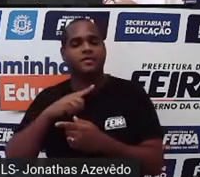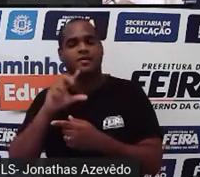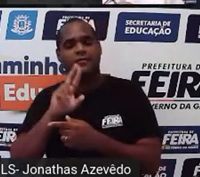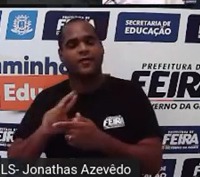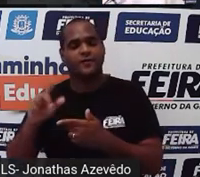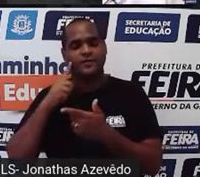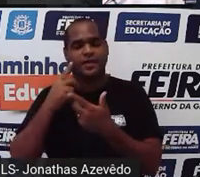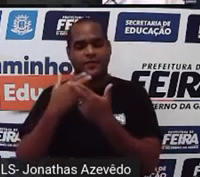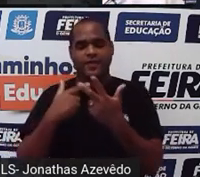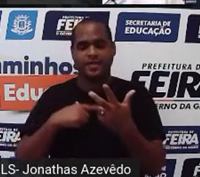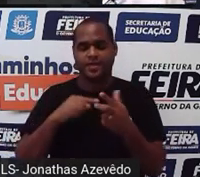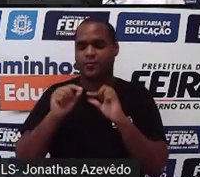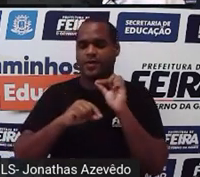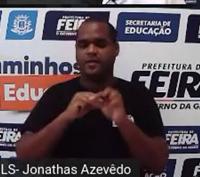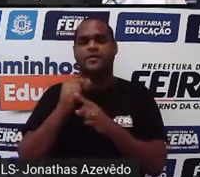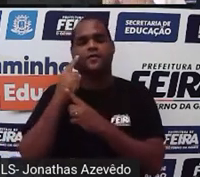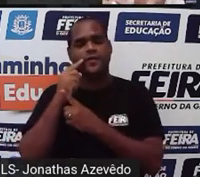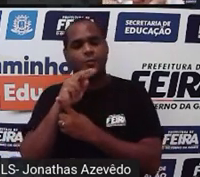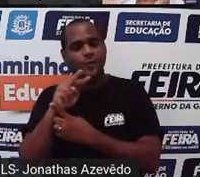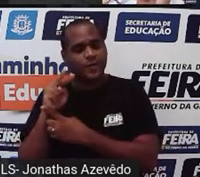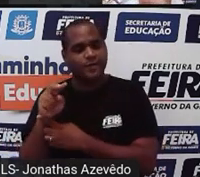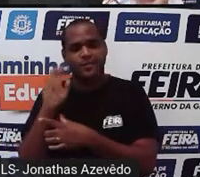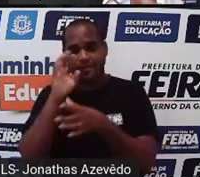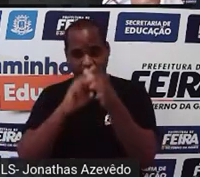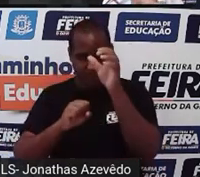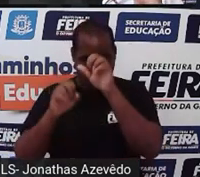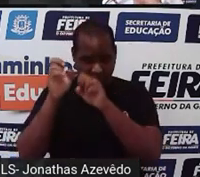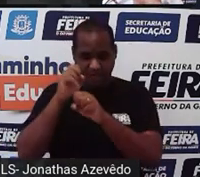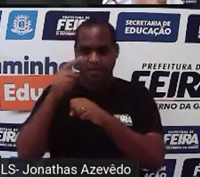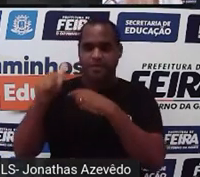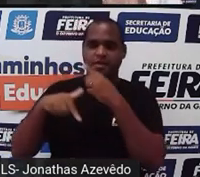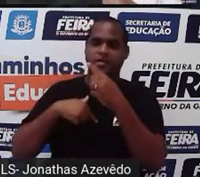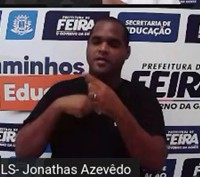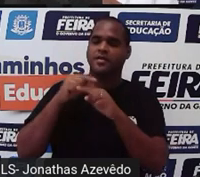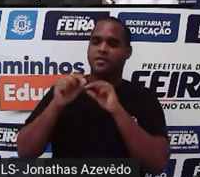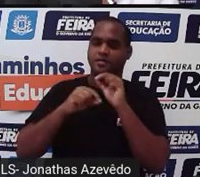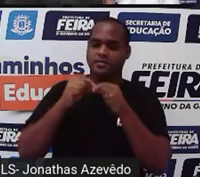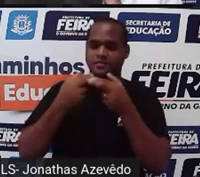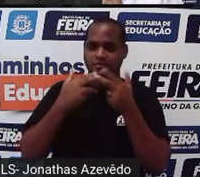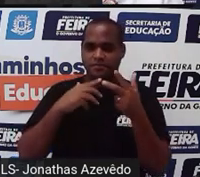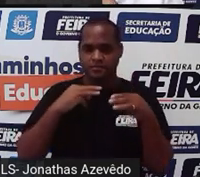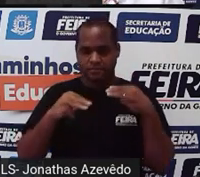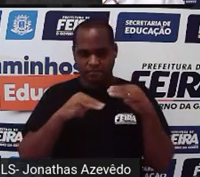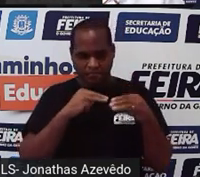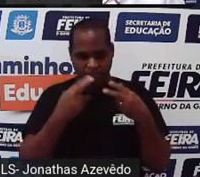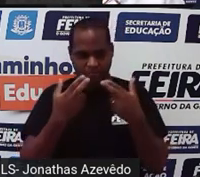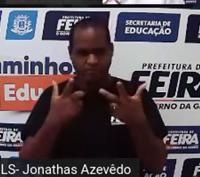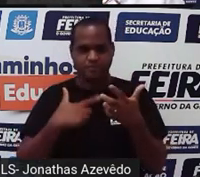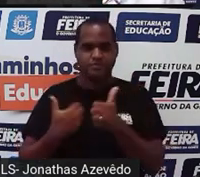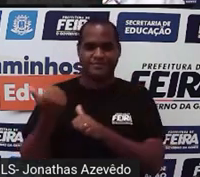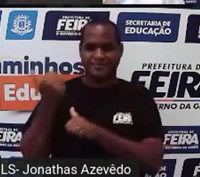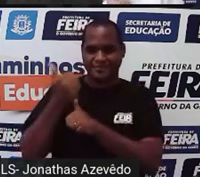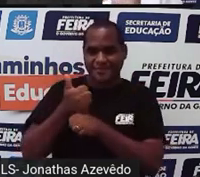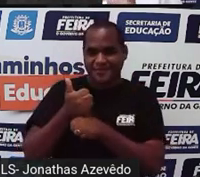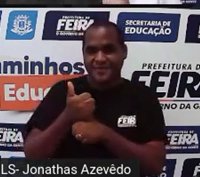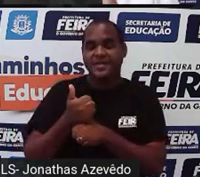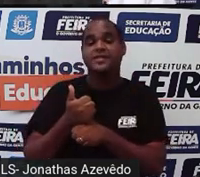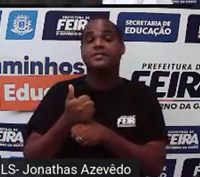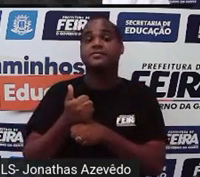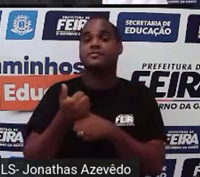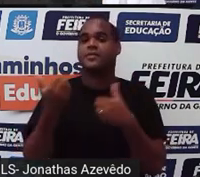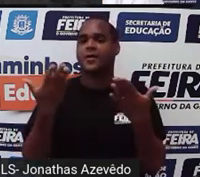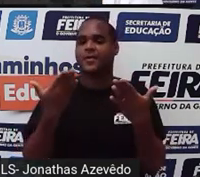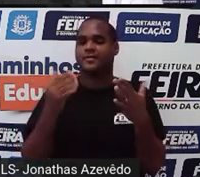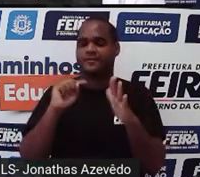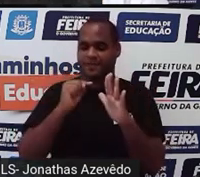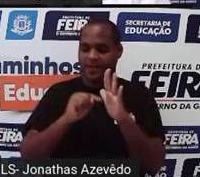que algo que a gente já tinha visto Depois a gente fez uma revisãozinha com o método da substituição e